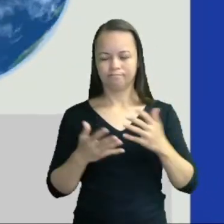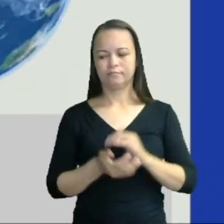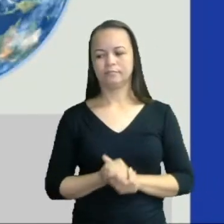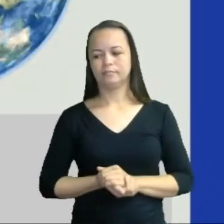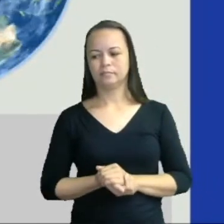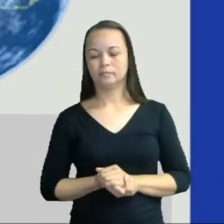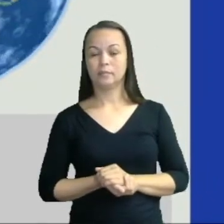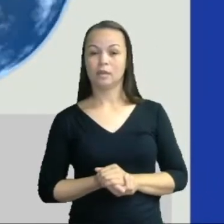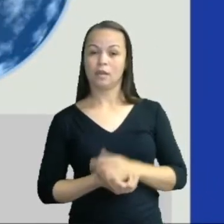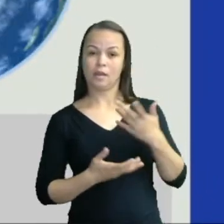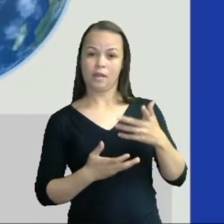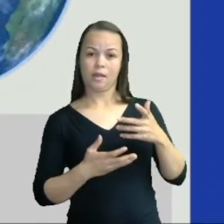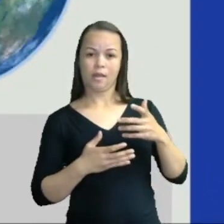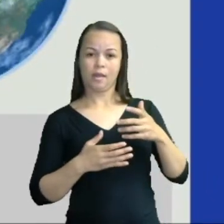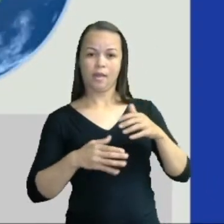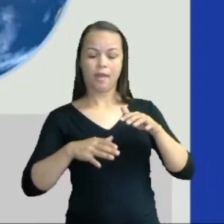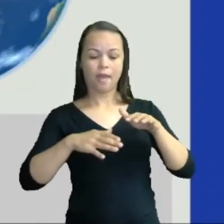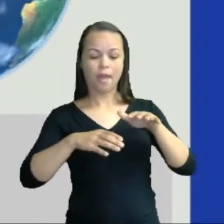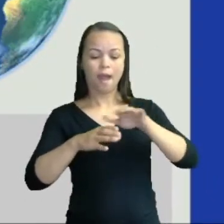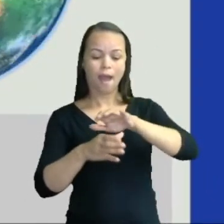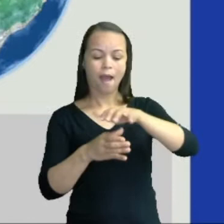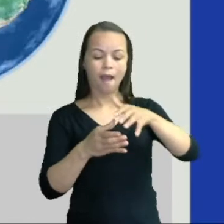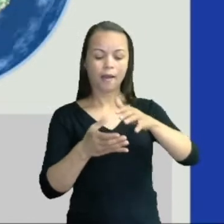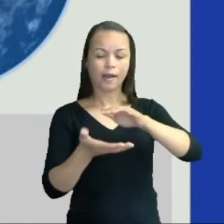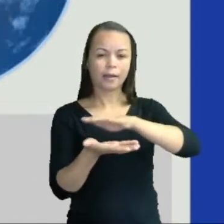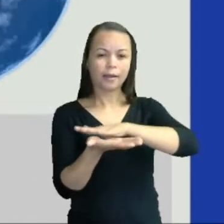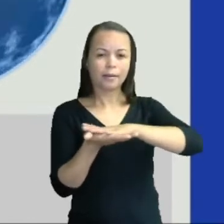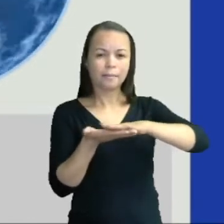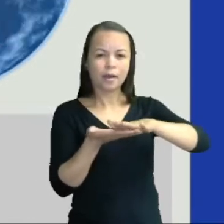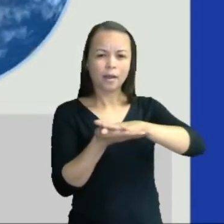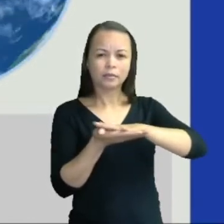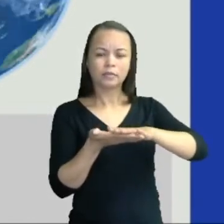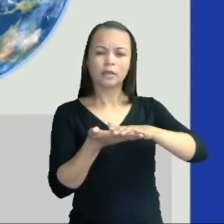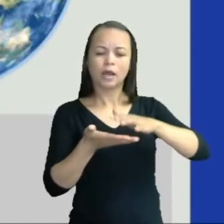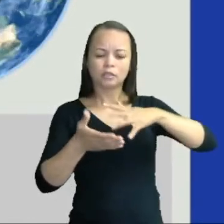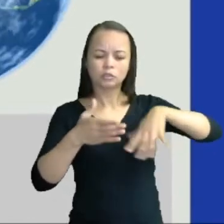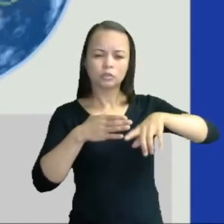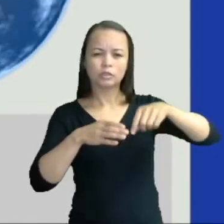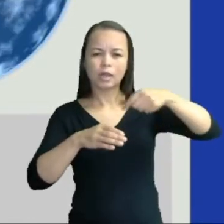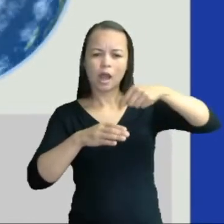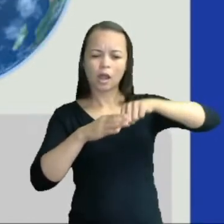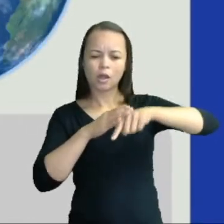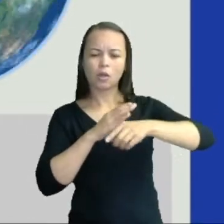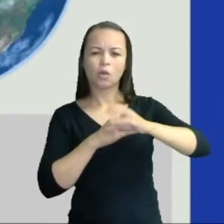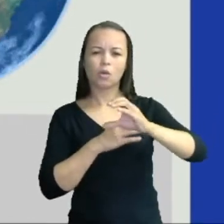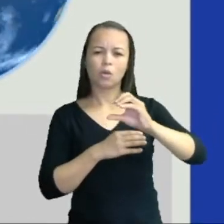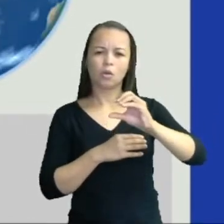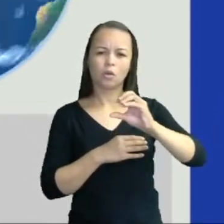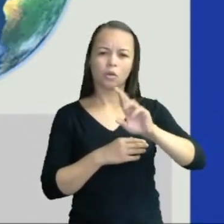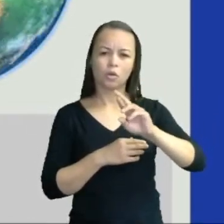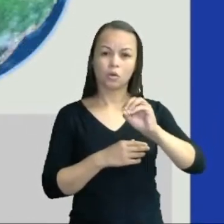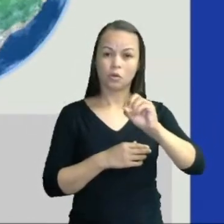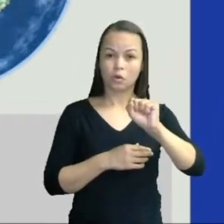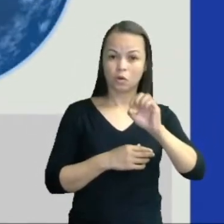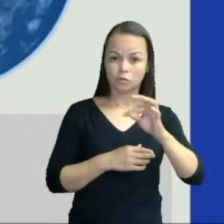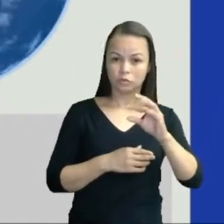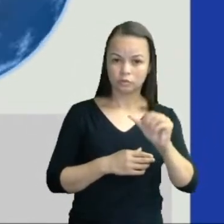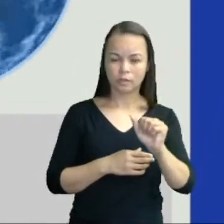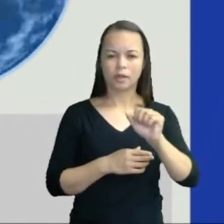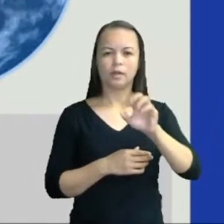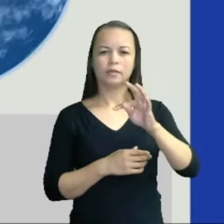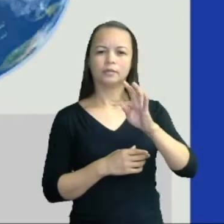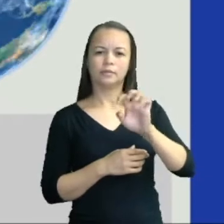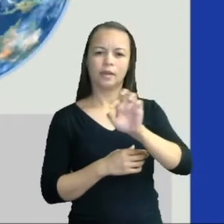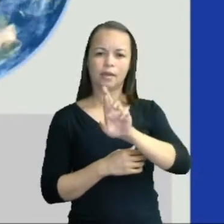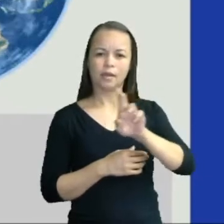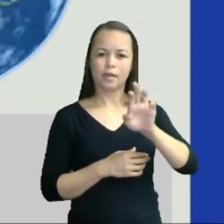solo é a camada superficial da crosta terrestre. A crosta